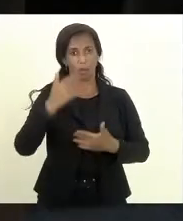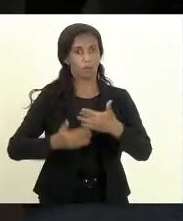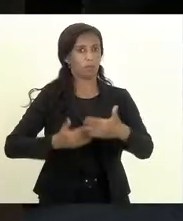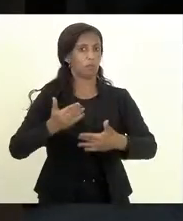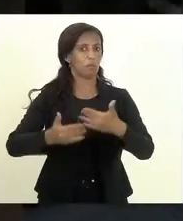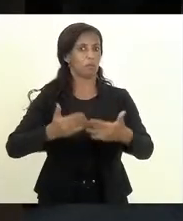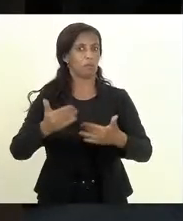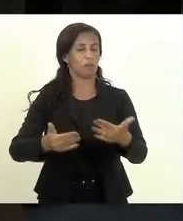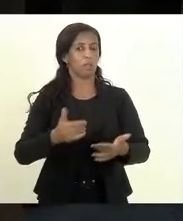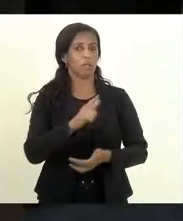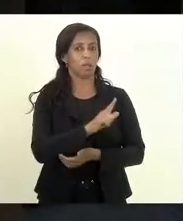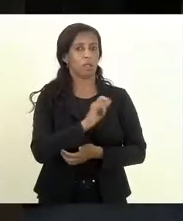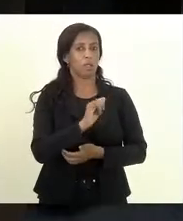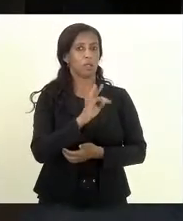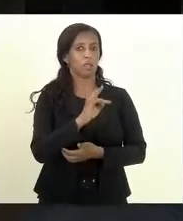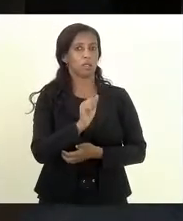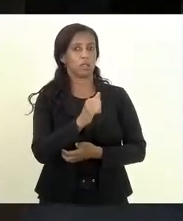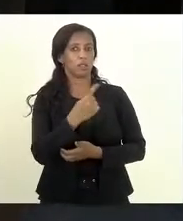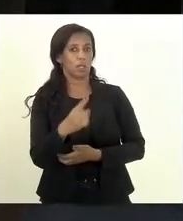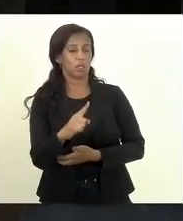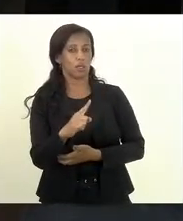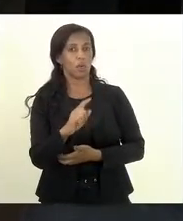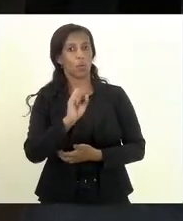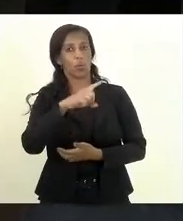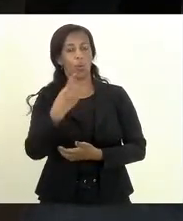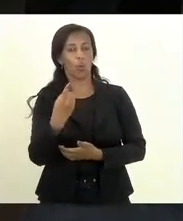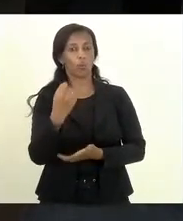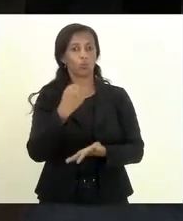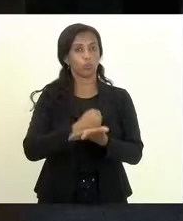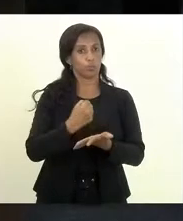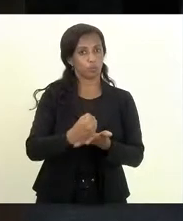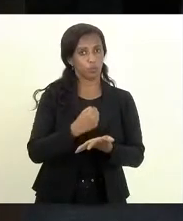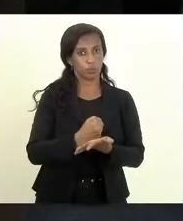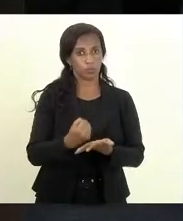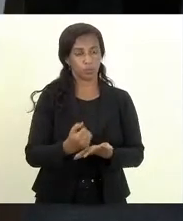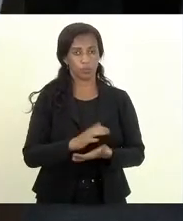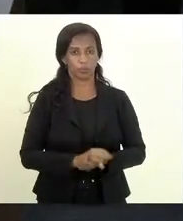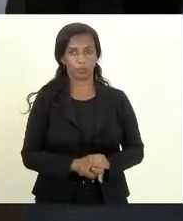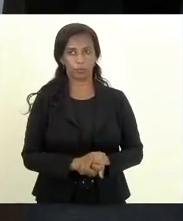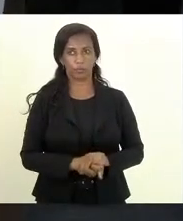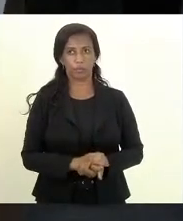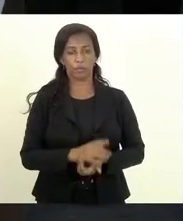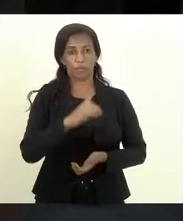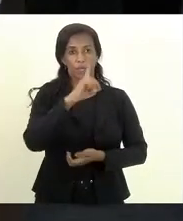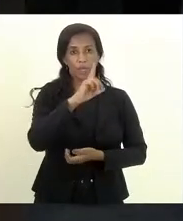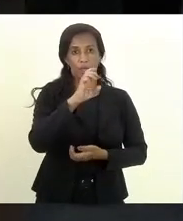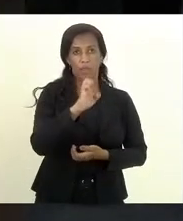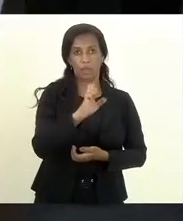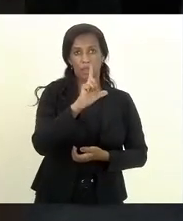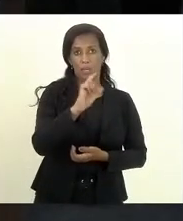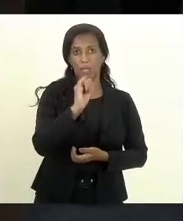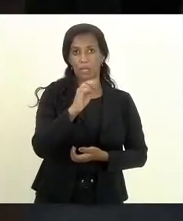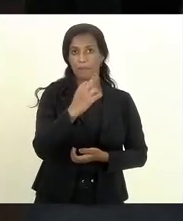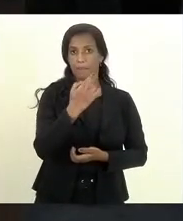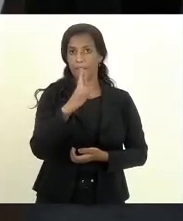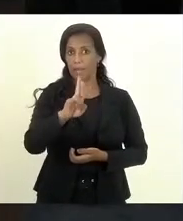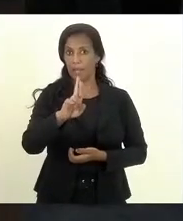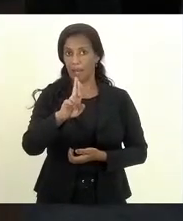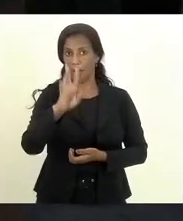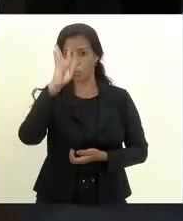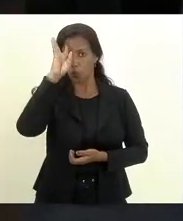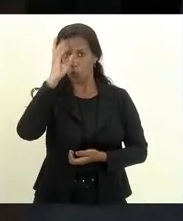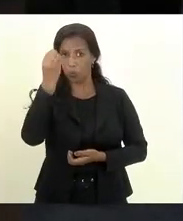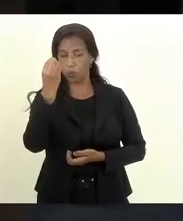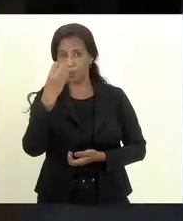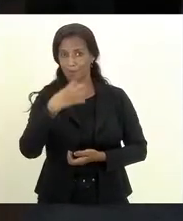prosseguimento da licitação ou da execução do contrato. A deliberar, no sentido de